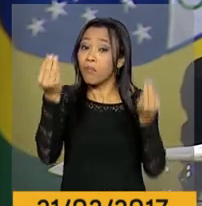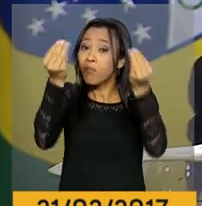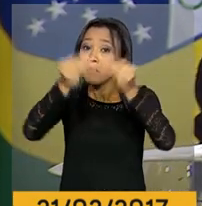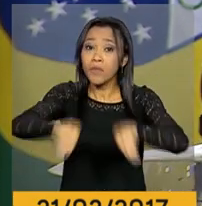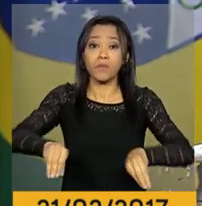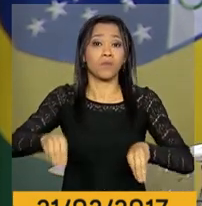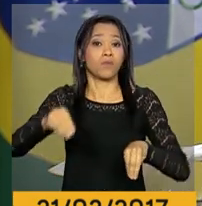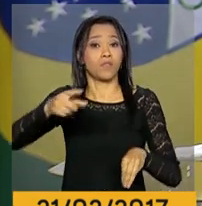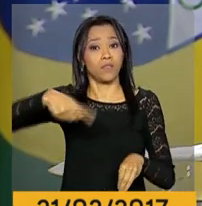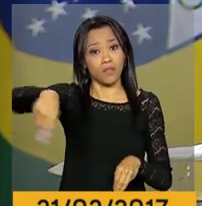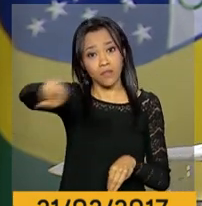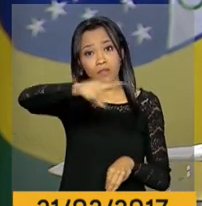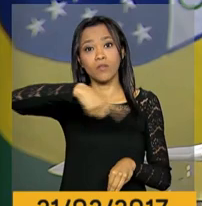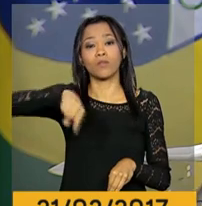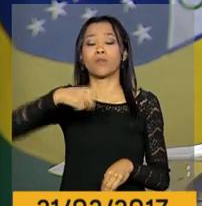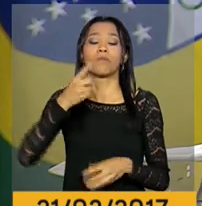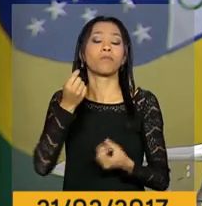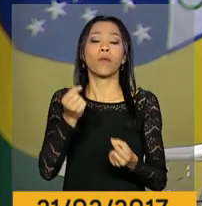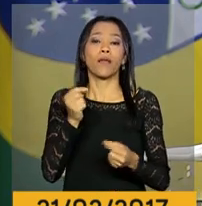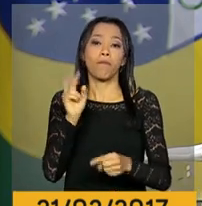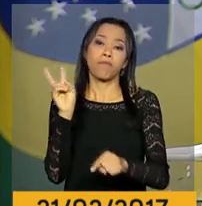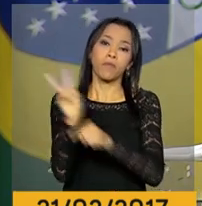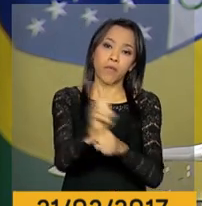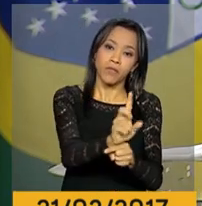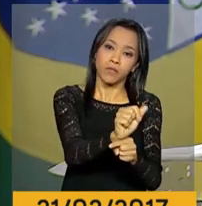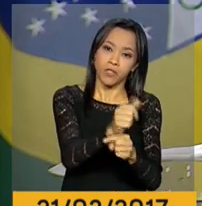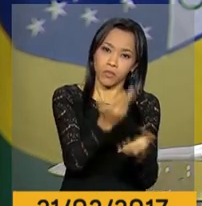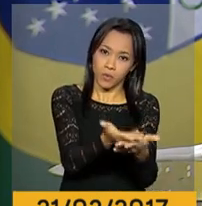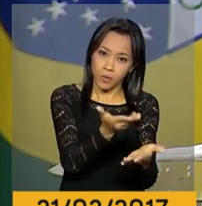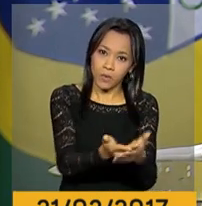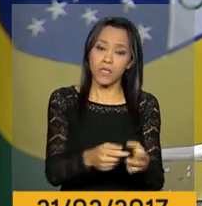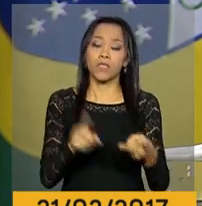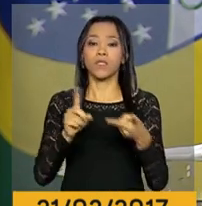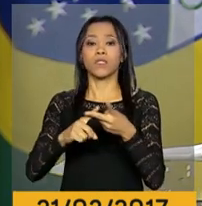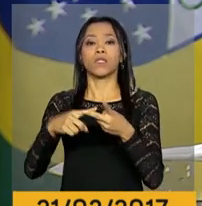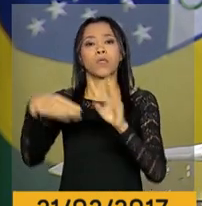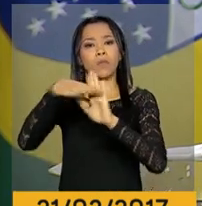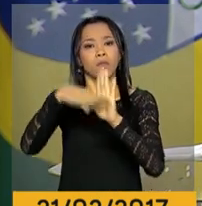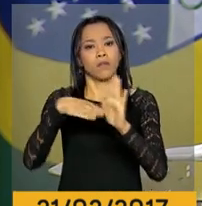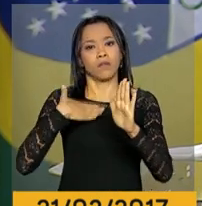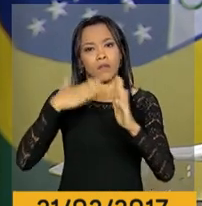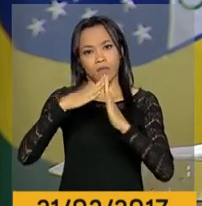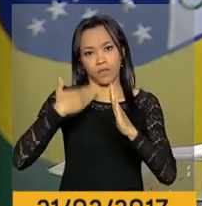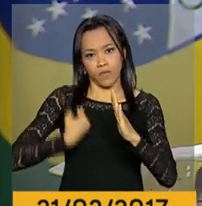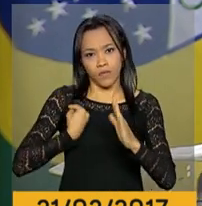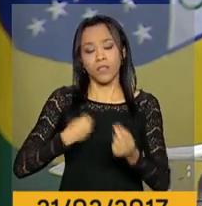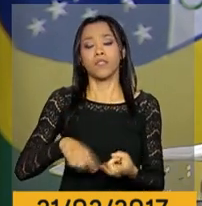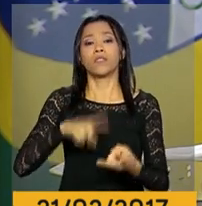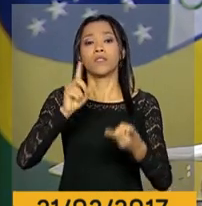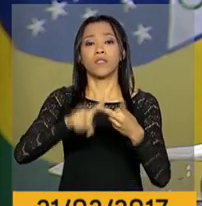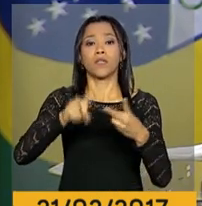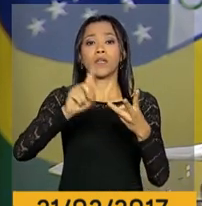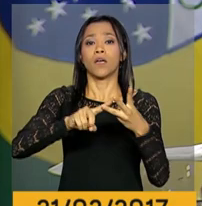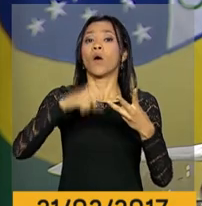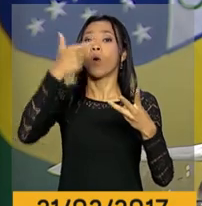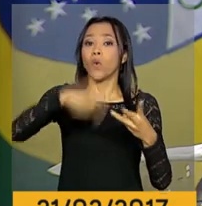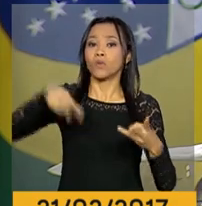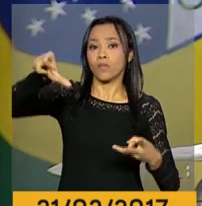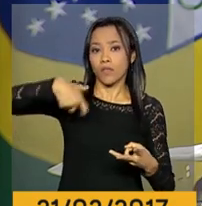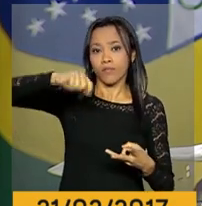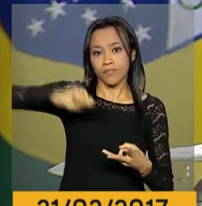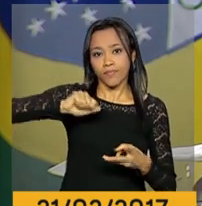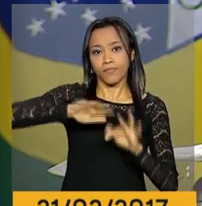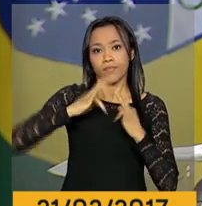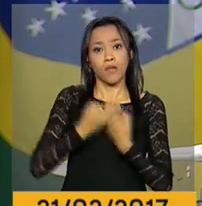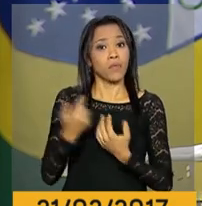para o fundo de financiamento estudantil para Minha Casa Minha Vida para para bolsa família porque nós não teremos recursos